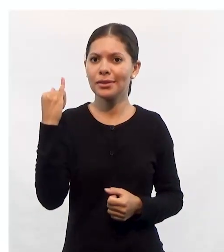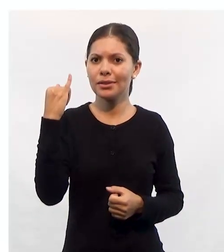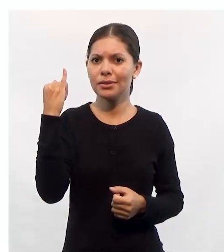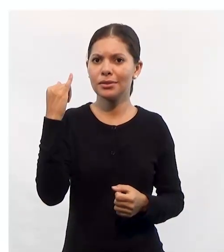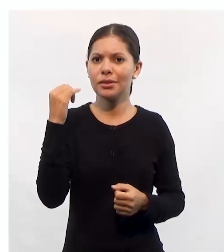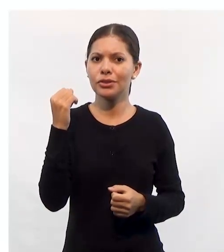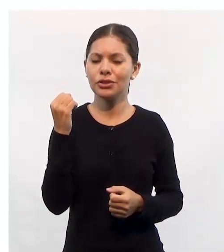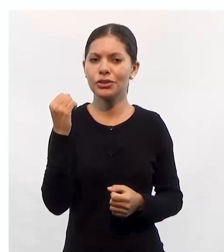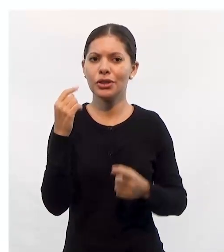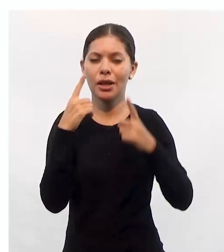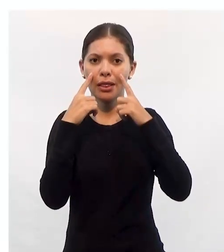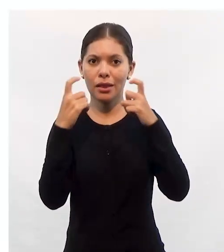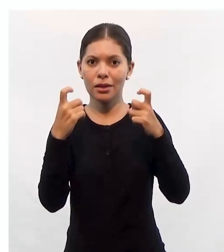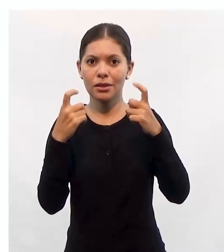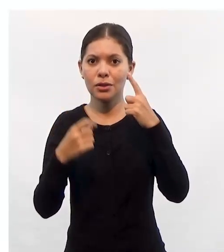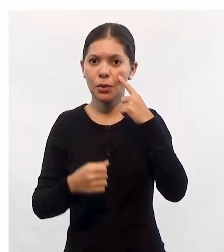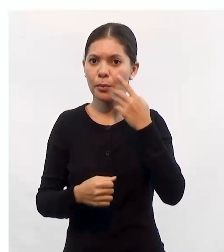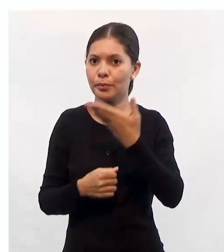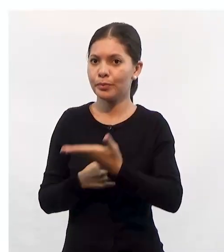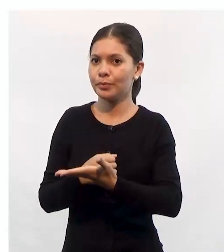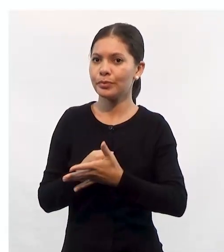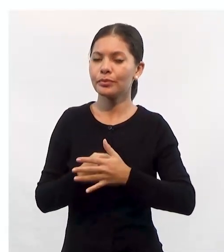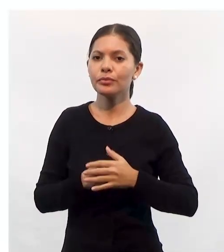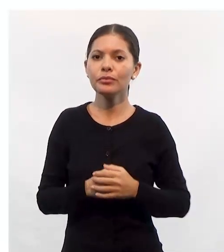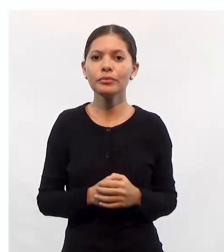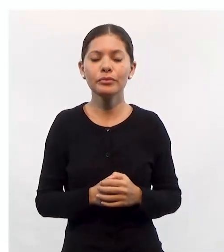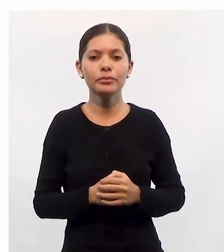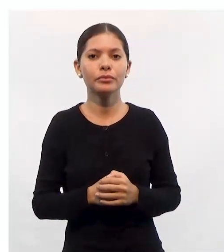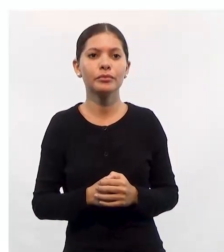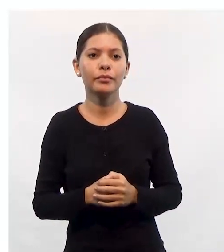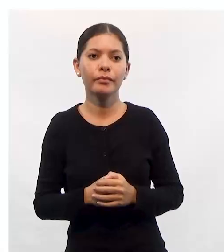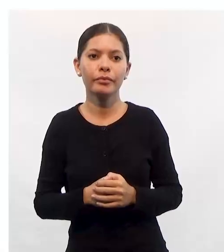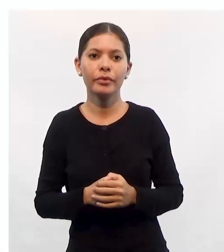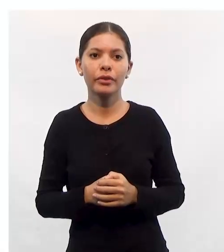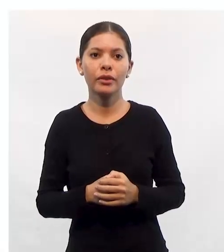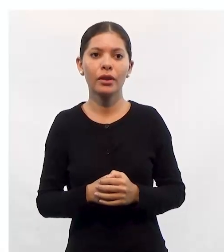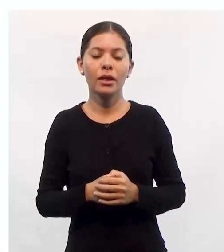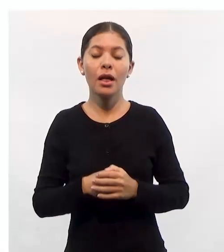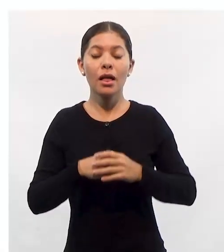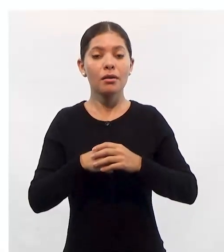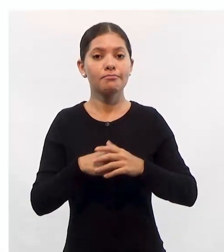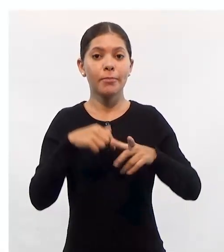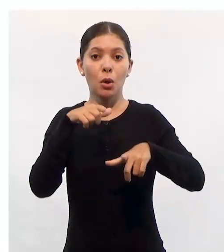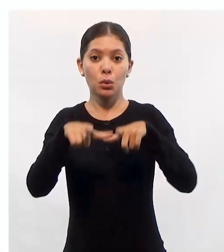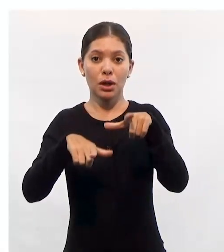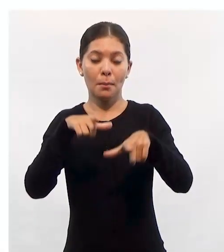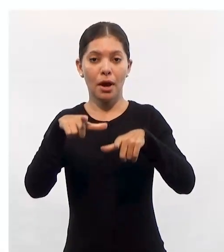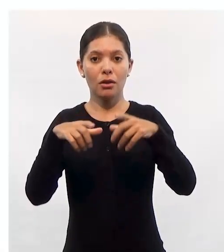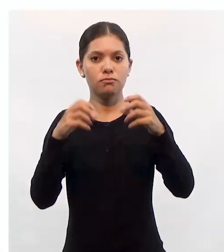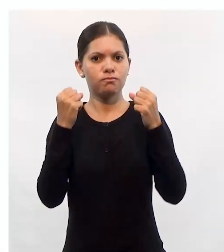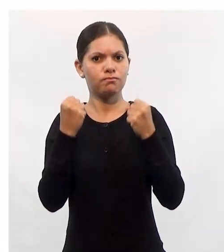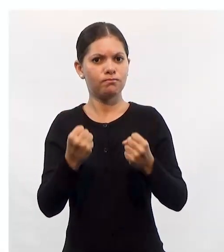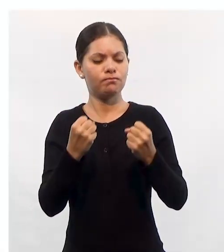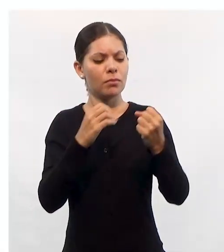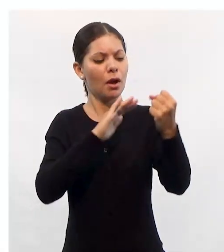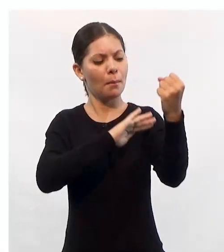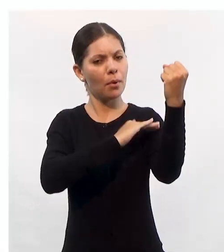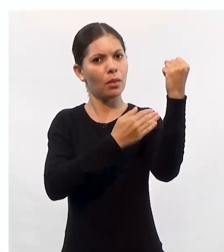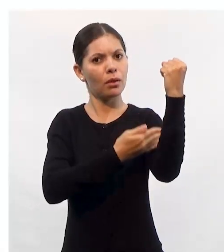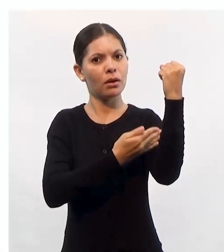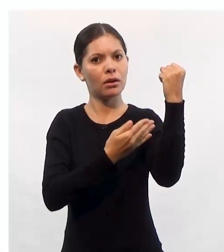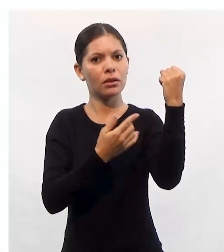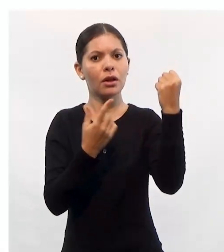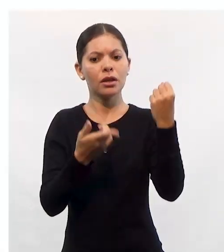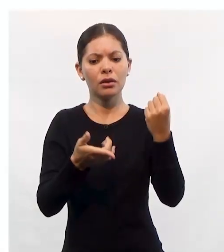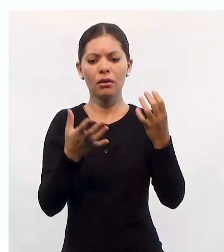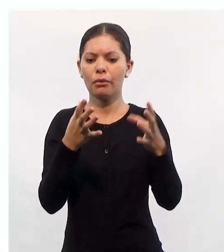que mão de obra se refere à atividade manual muscular. Então aqui